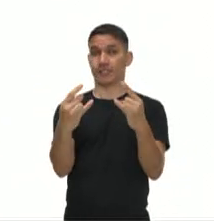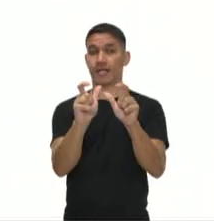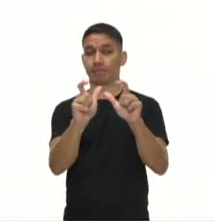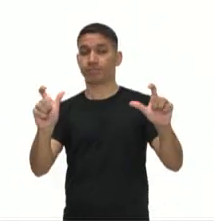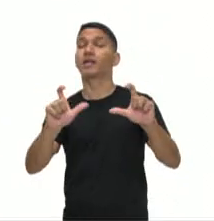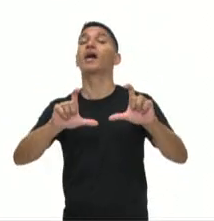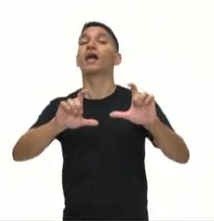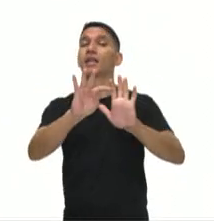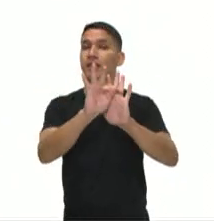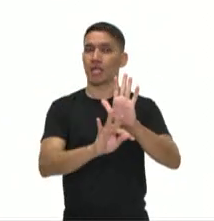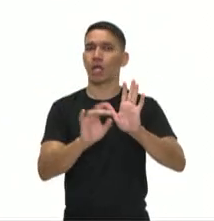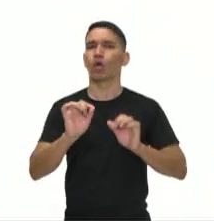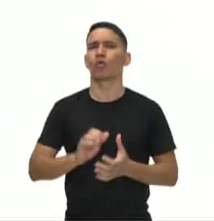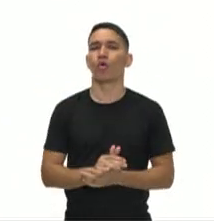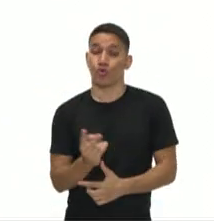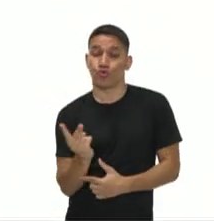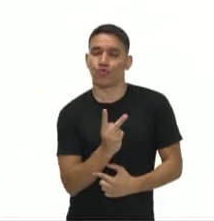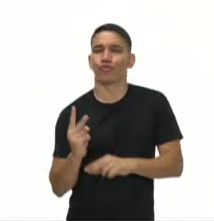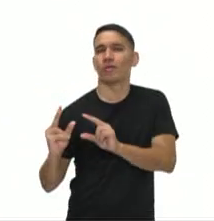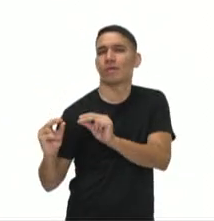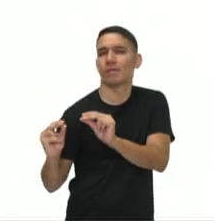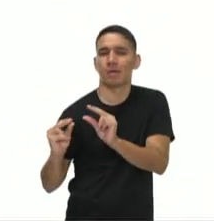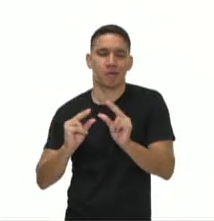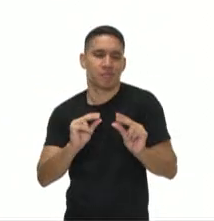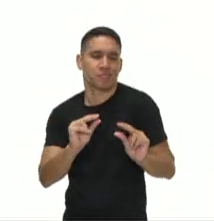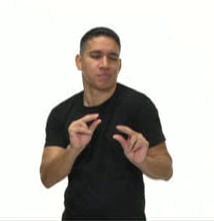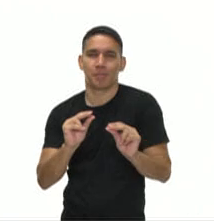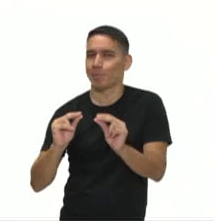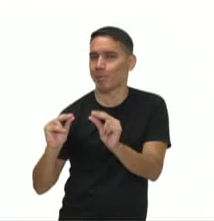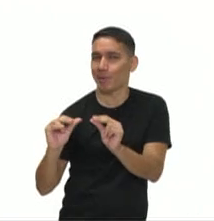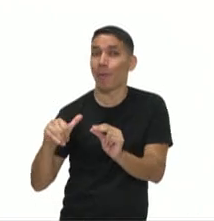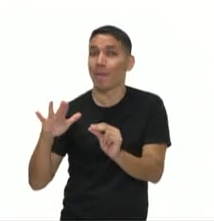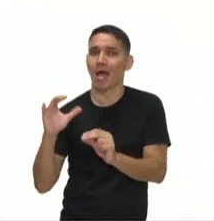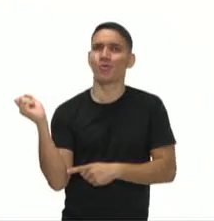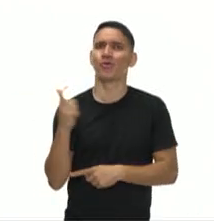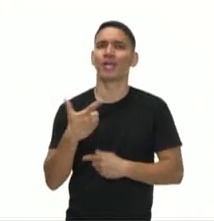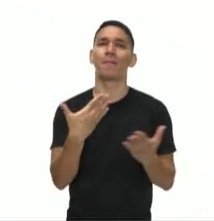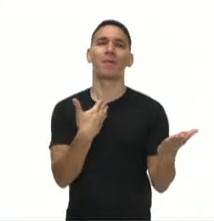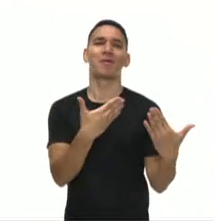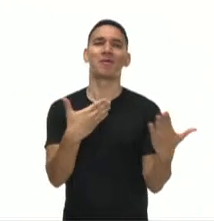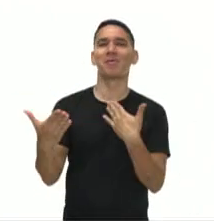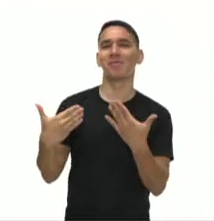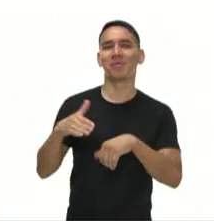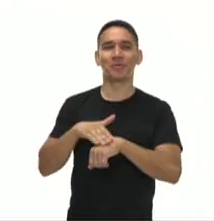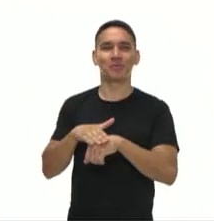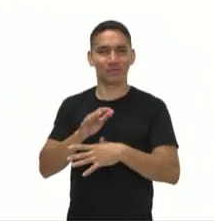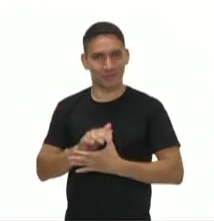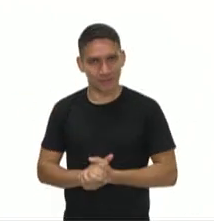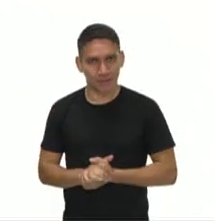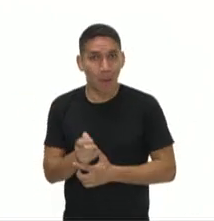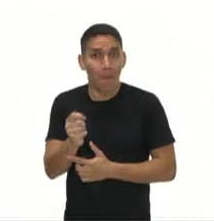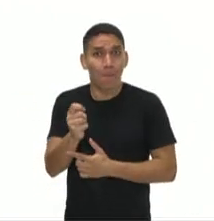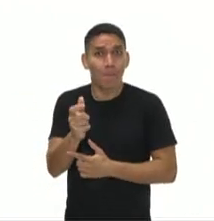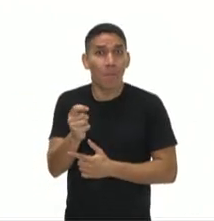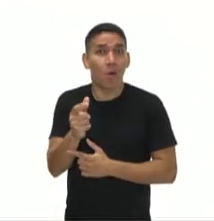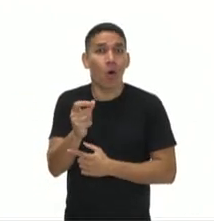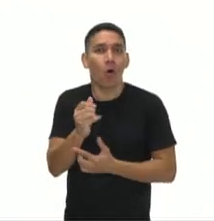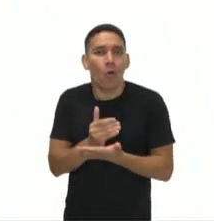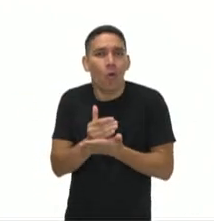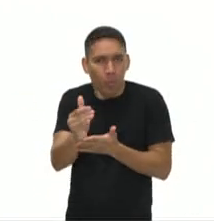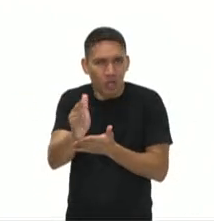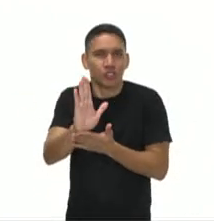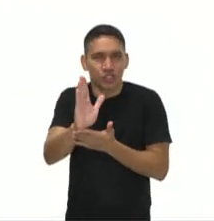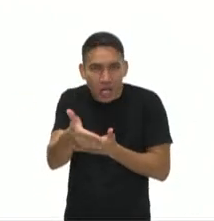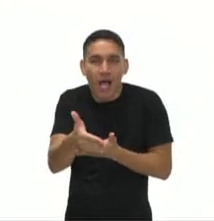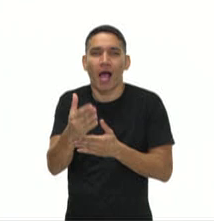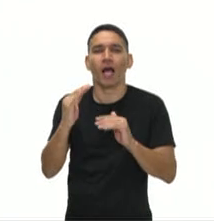texto. Os dois murmuravam, mais murmuravam que conversavam. Havia pouco iniciara seu namoro